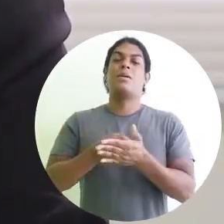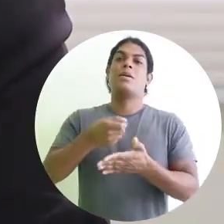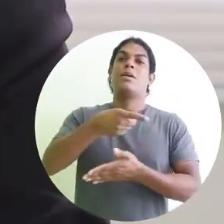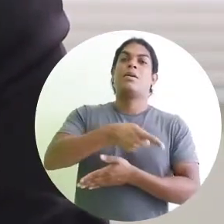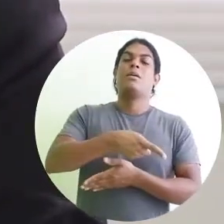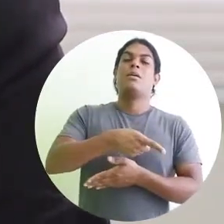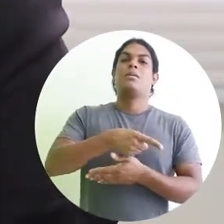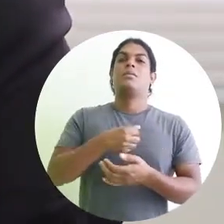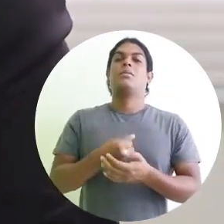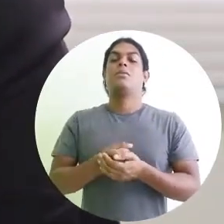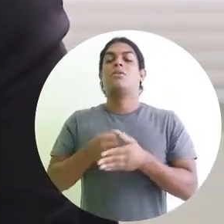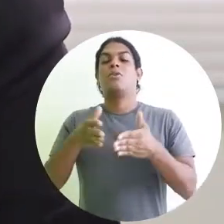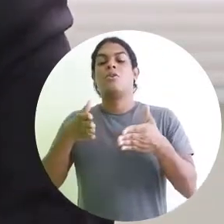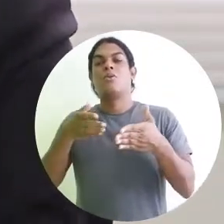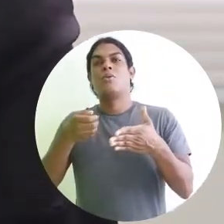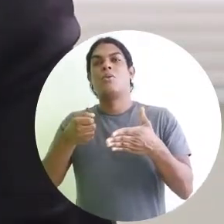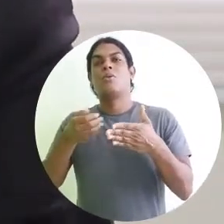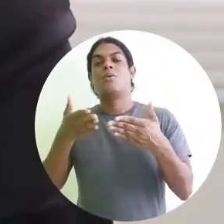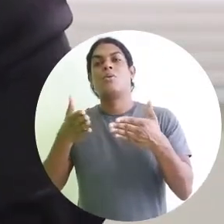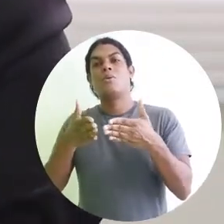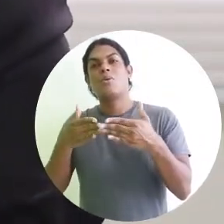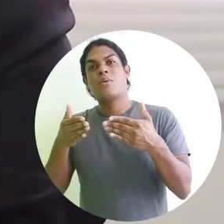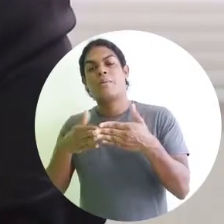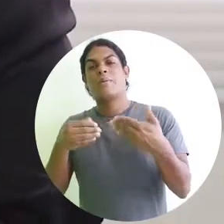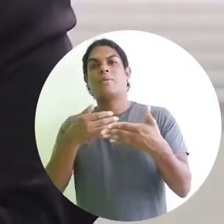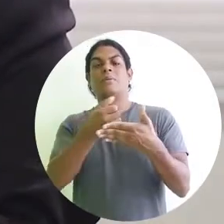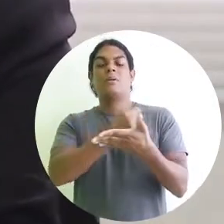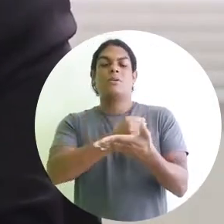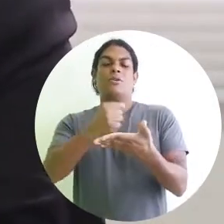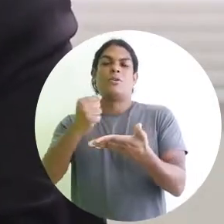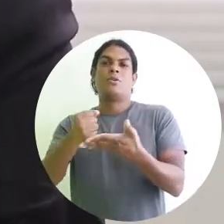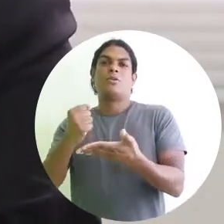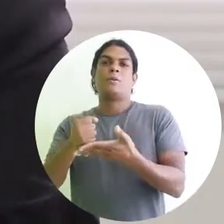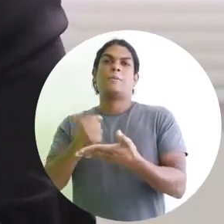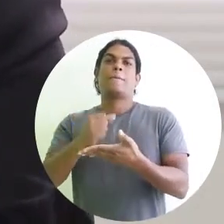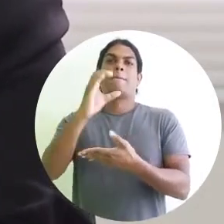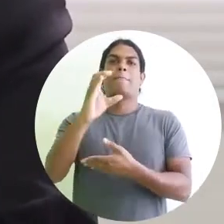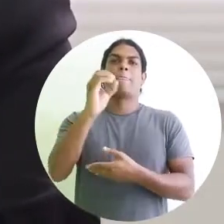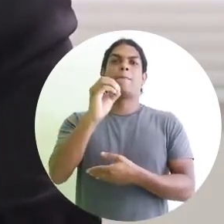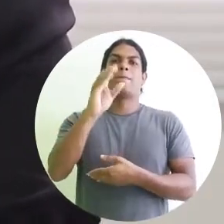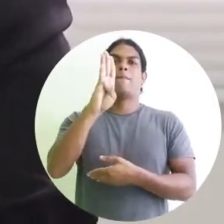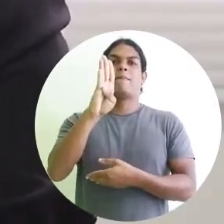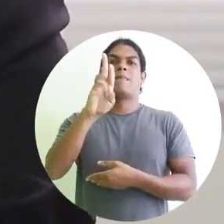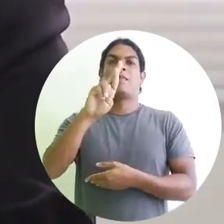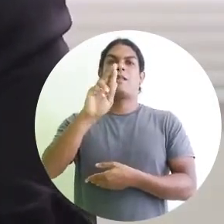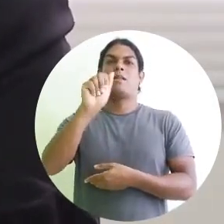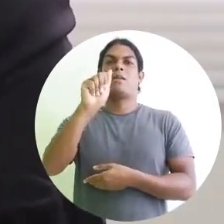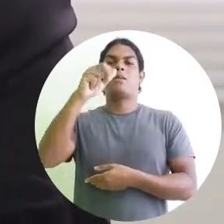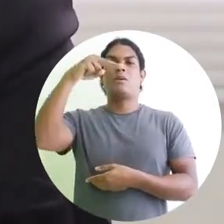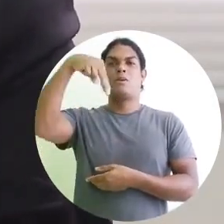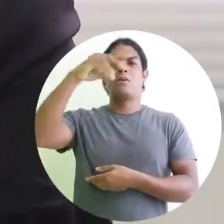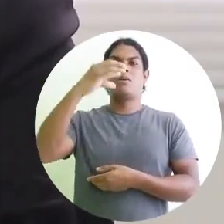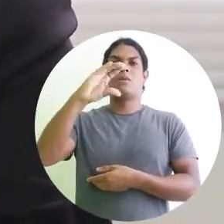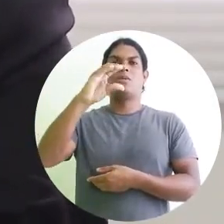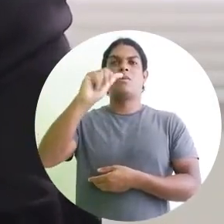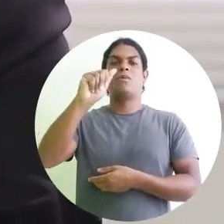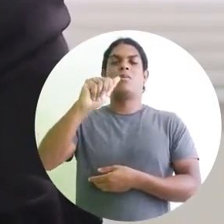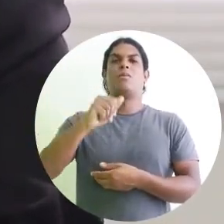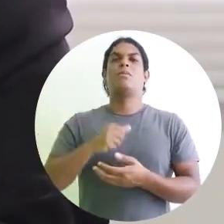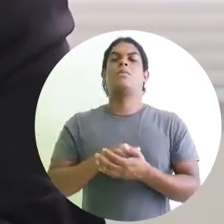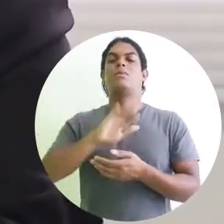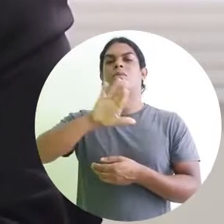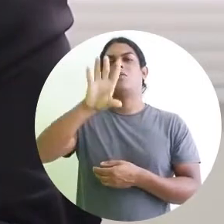documentária. Como o nome já diz, é uma cobrança, ou seja, a cobrança do exportador para o importador vai ser